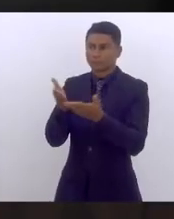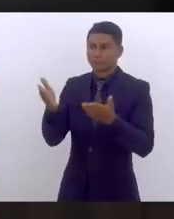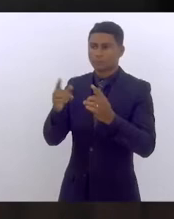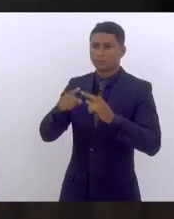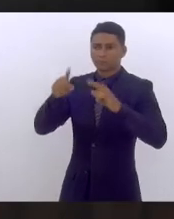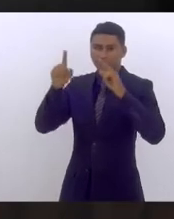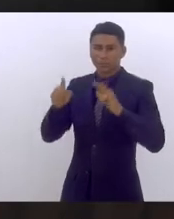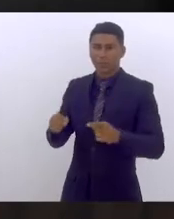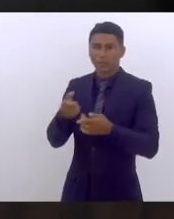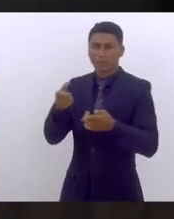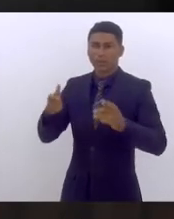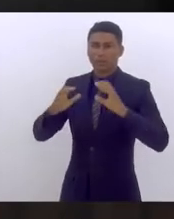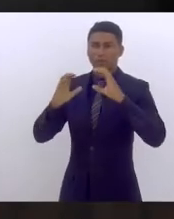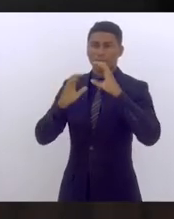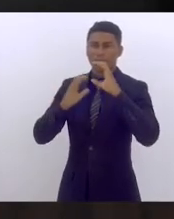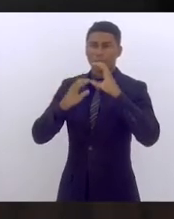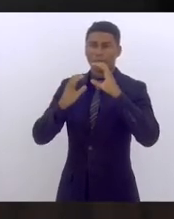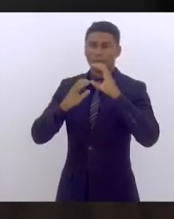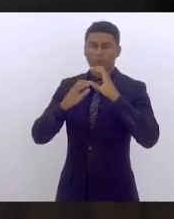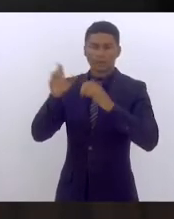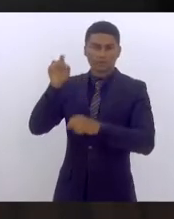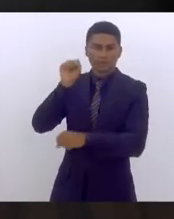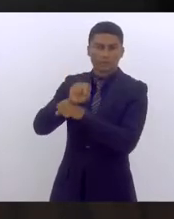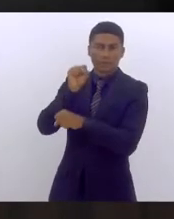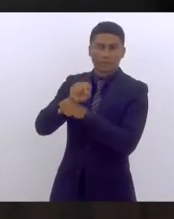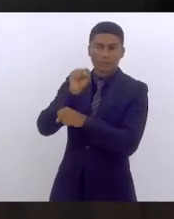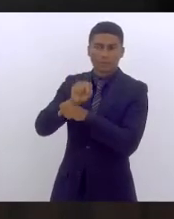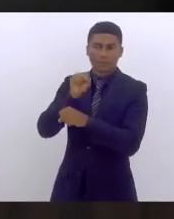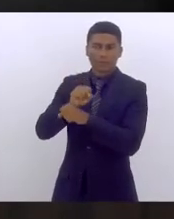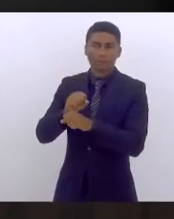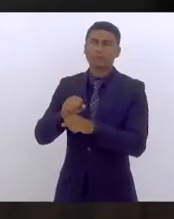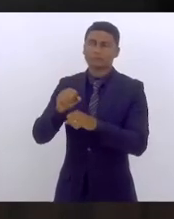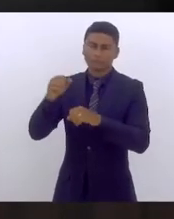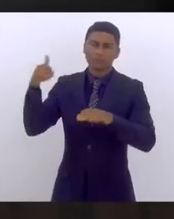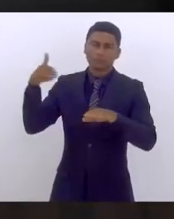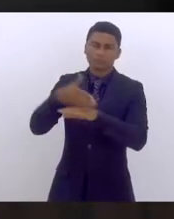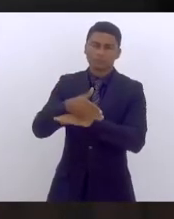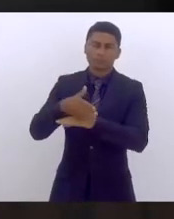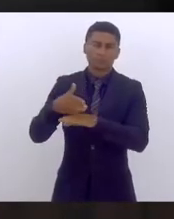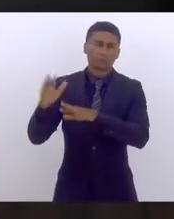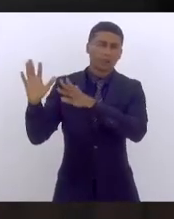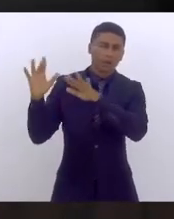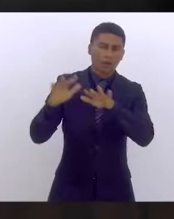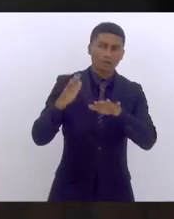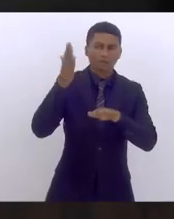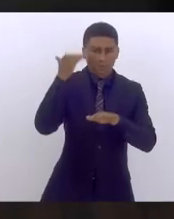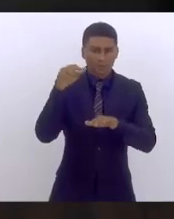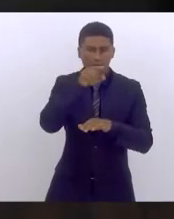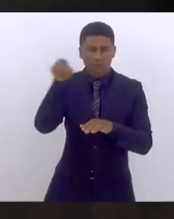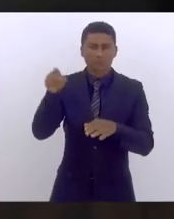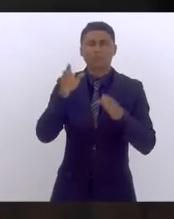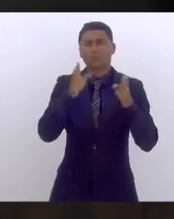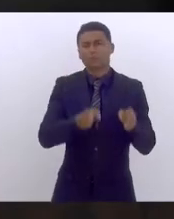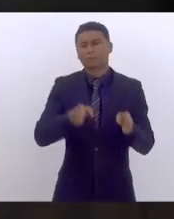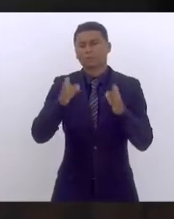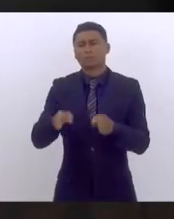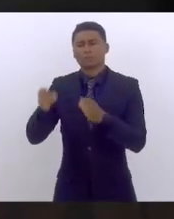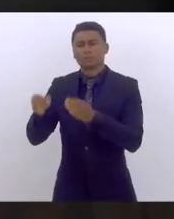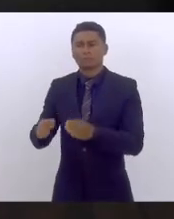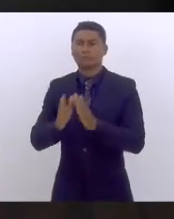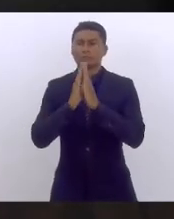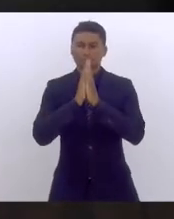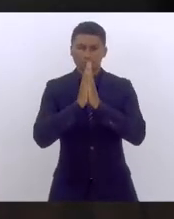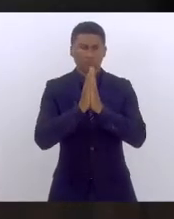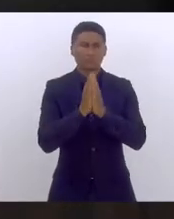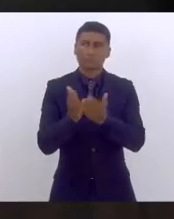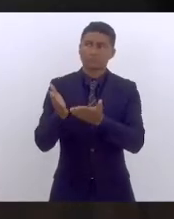servidores concursados que estão aí no aguardo. Eu tenho certeza que eles vão entrar ordeiramente, vão participar ordeiramente. Então, por